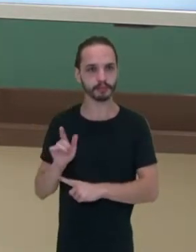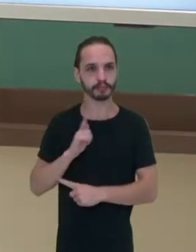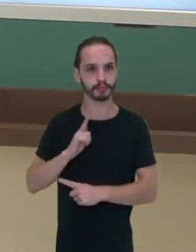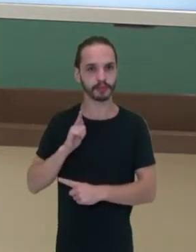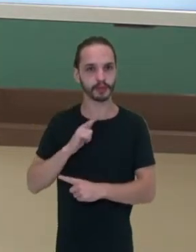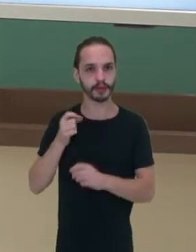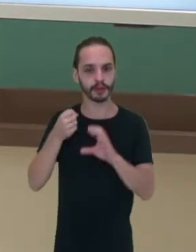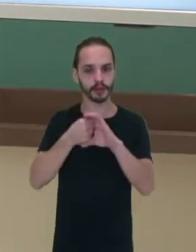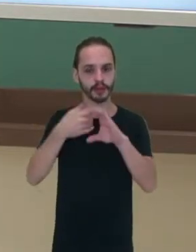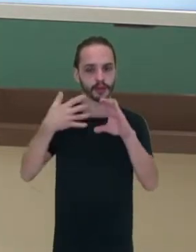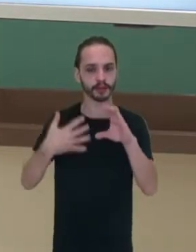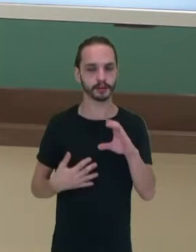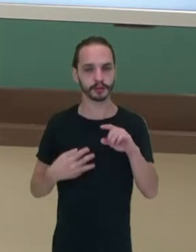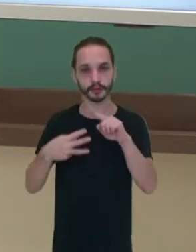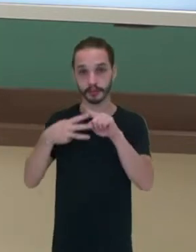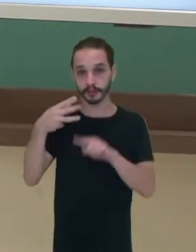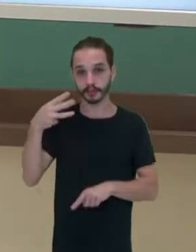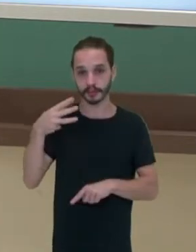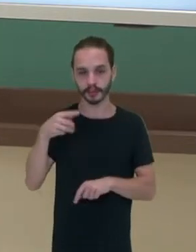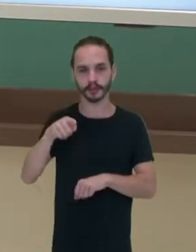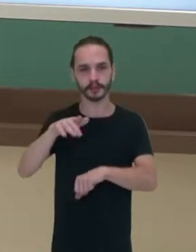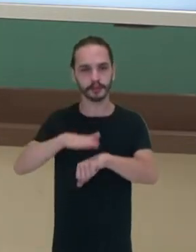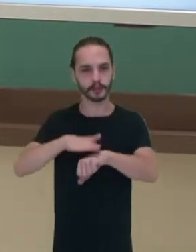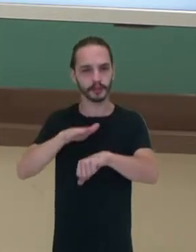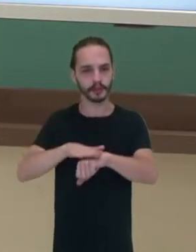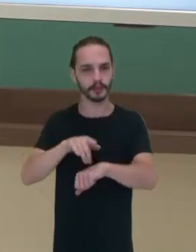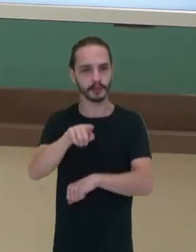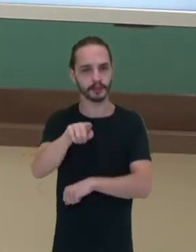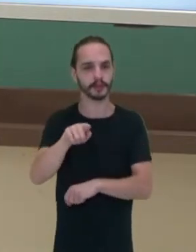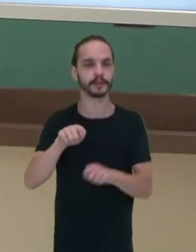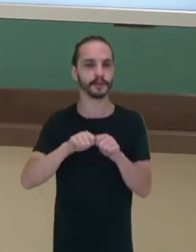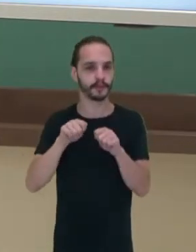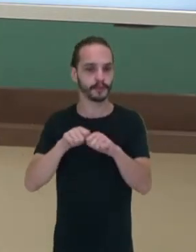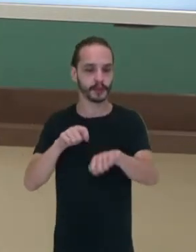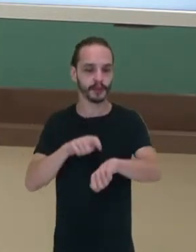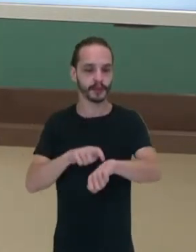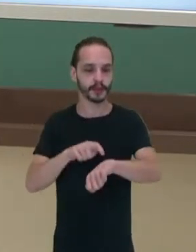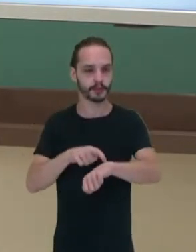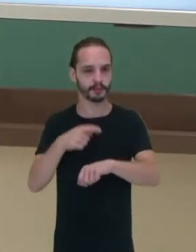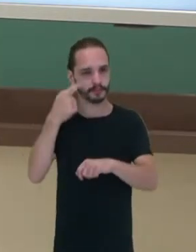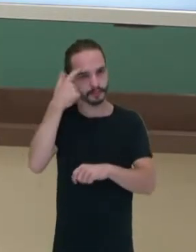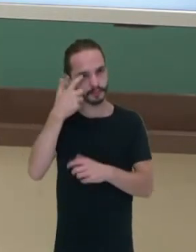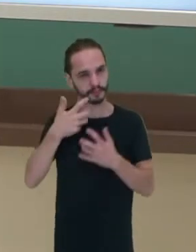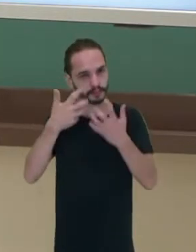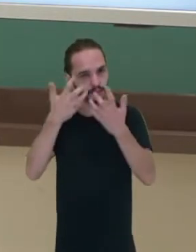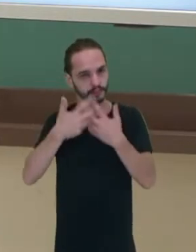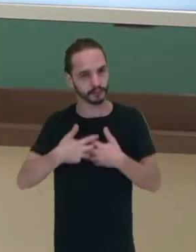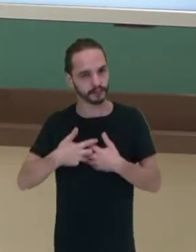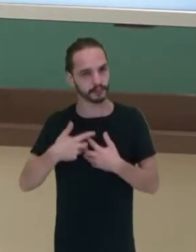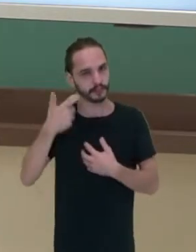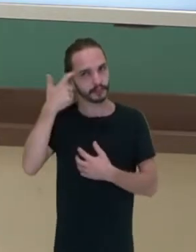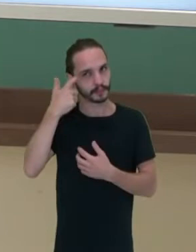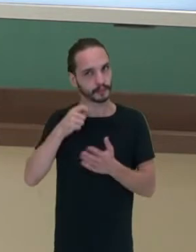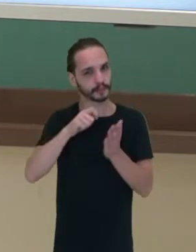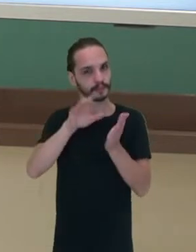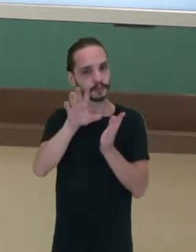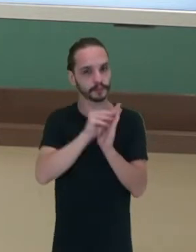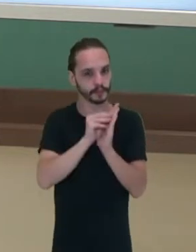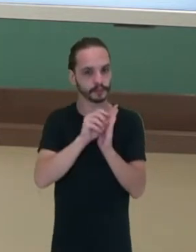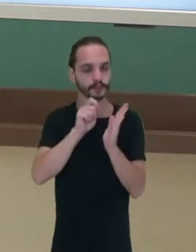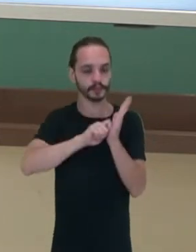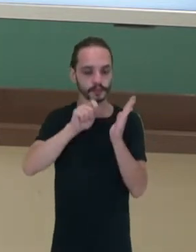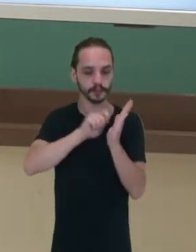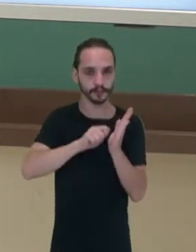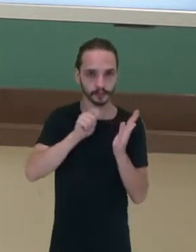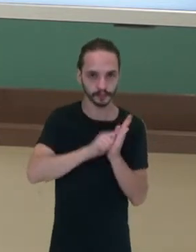possui essas 3 características aqui? Eu vou dar um tempinho para você, fique tranquilo, um tempo para você registrar essa atividade